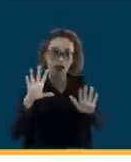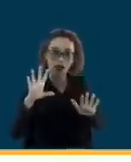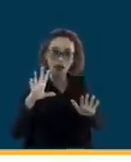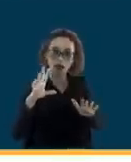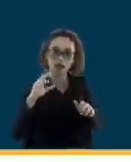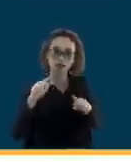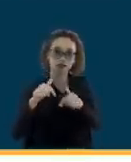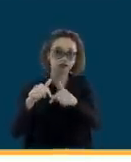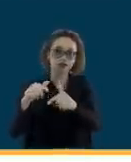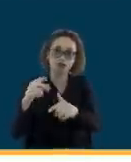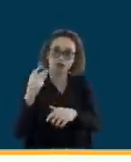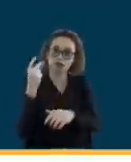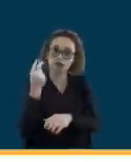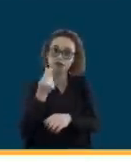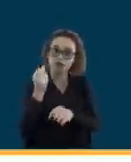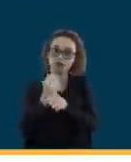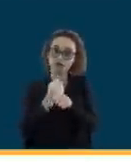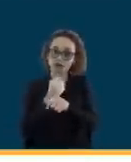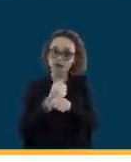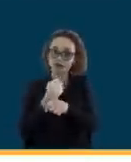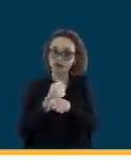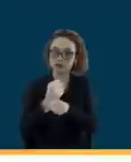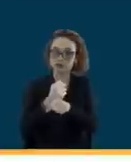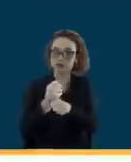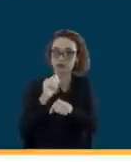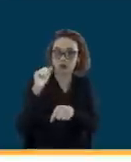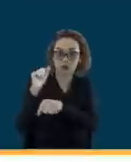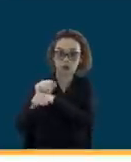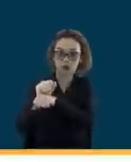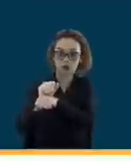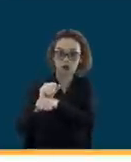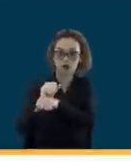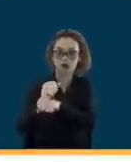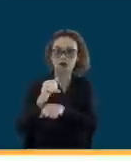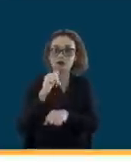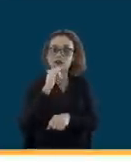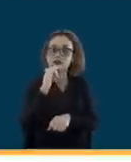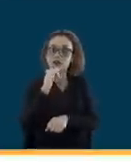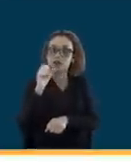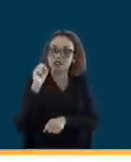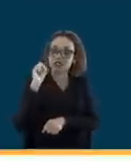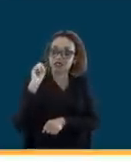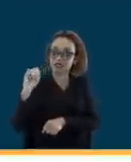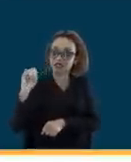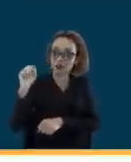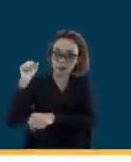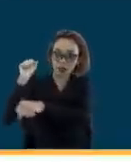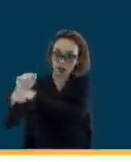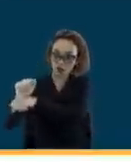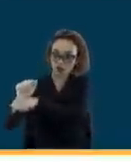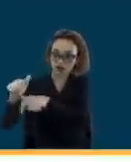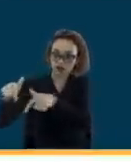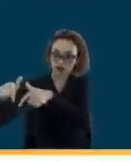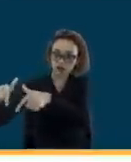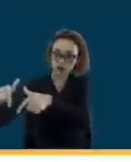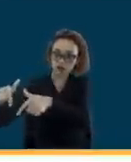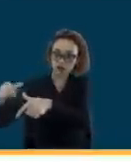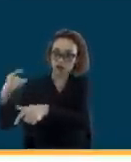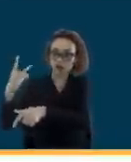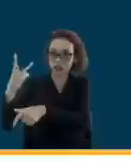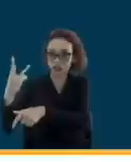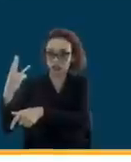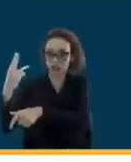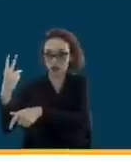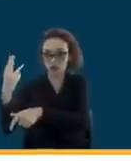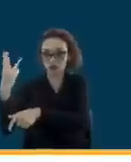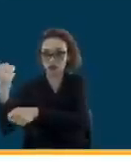como espaço agora. Mesmo ponto de cultura, você já está inativo há 2, 3 anos, né? Aí, na regulamentação